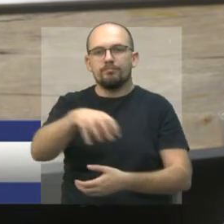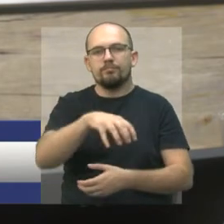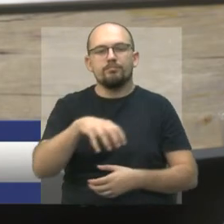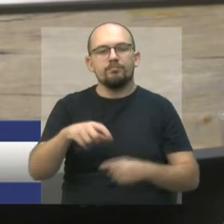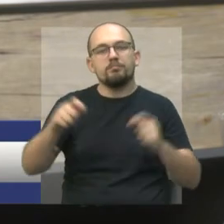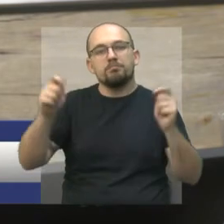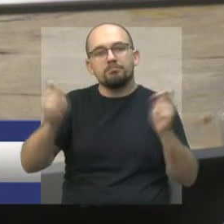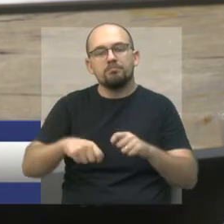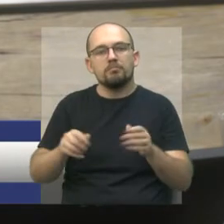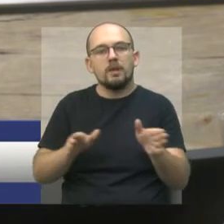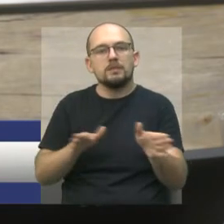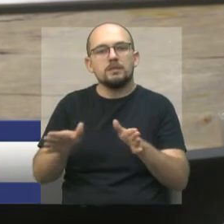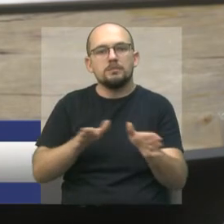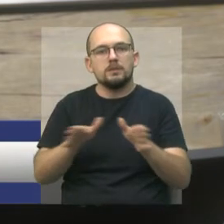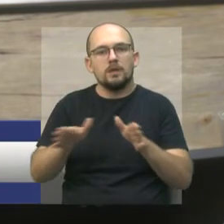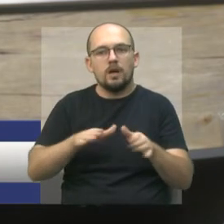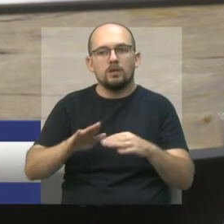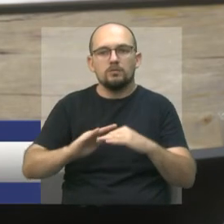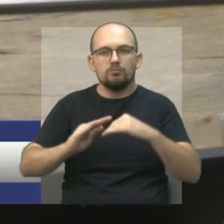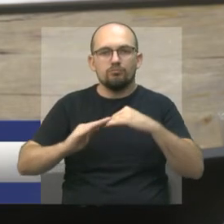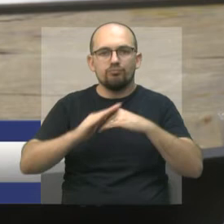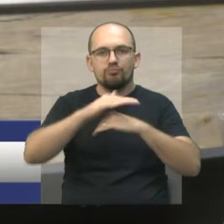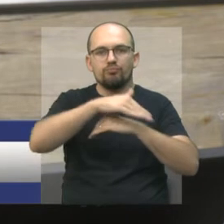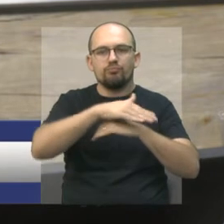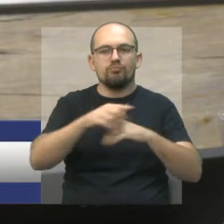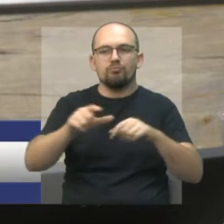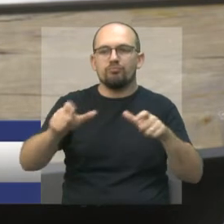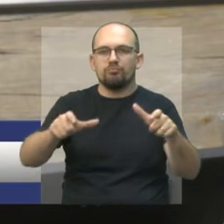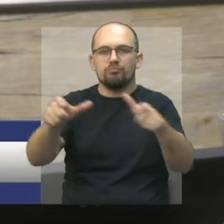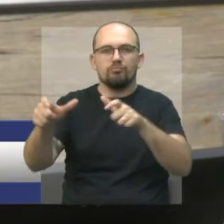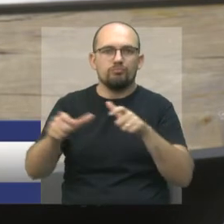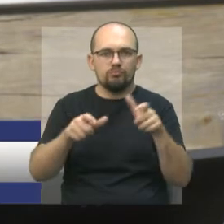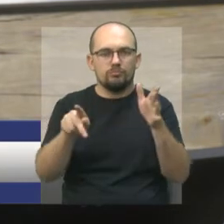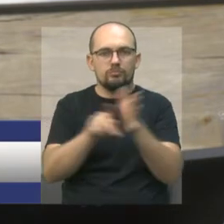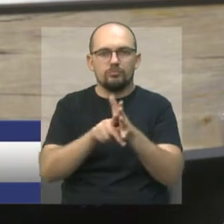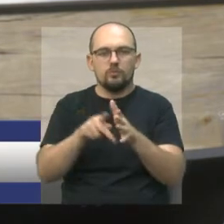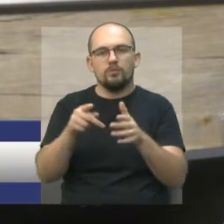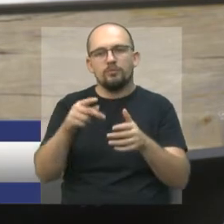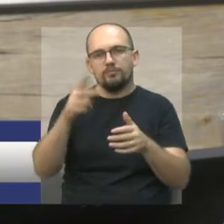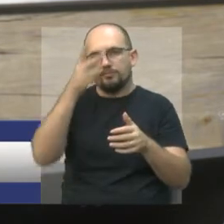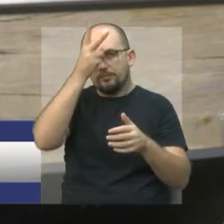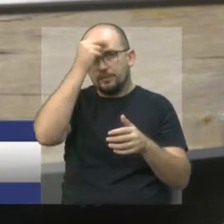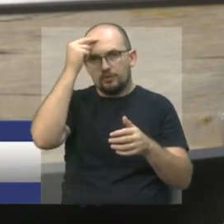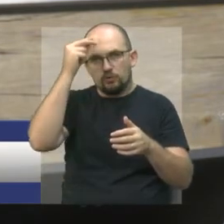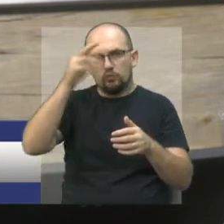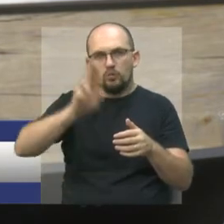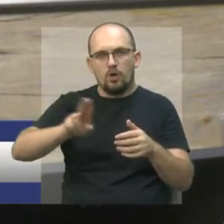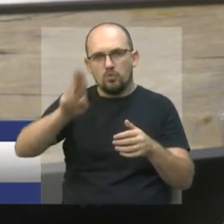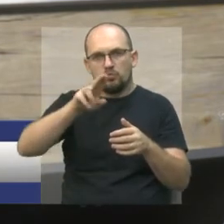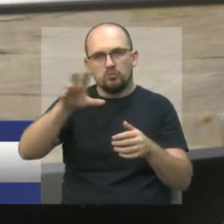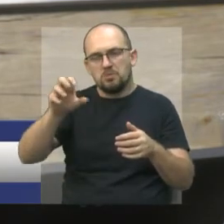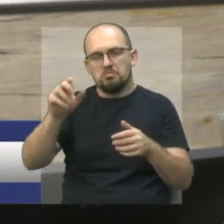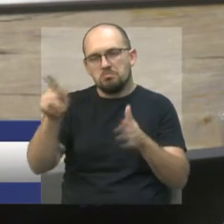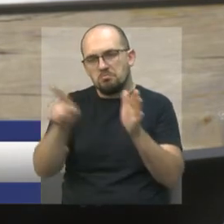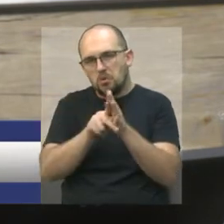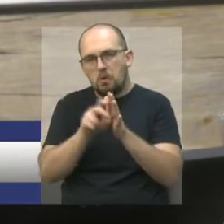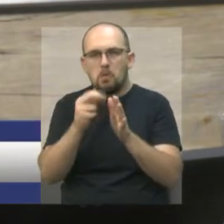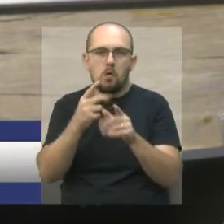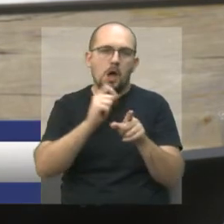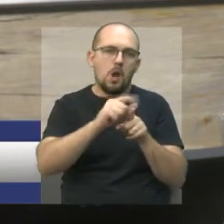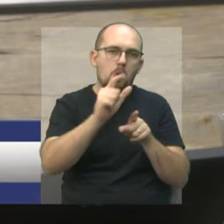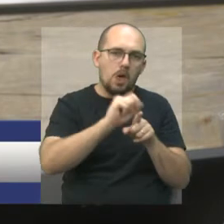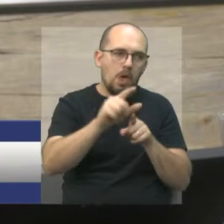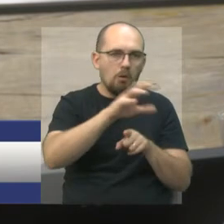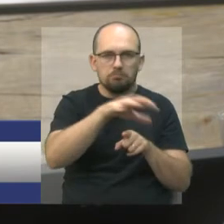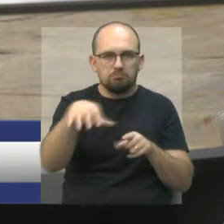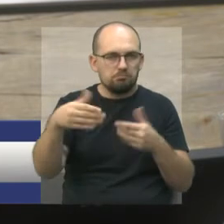possibilitem acessibilidade arquitetônica nos imóveis que o poder público municipal faz uso, sejam eles próprios, alugados ou em comodato,